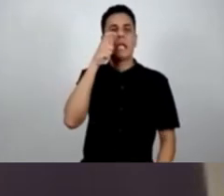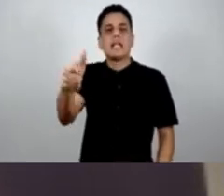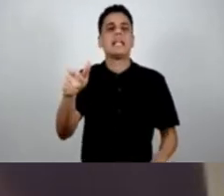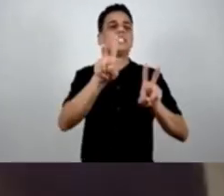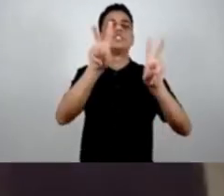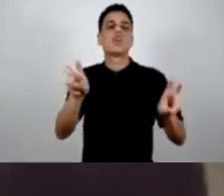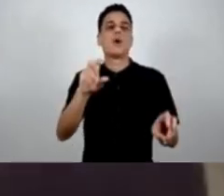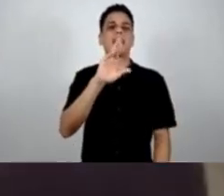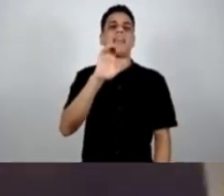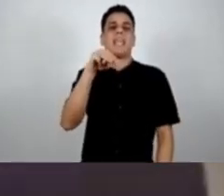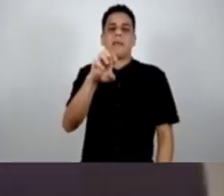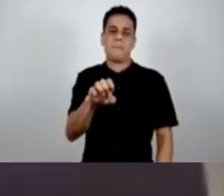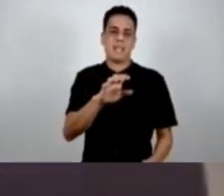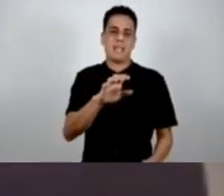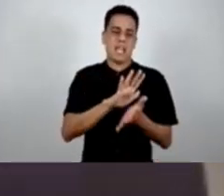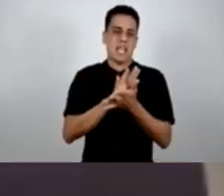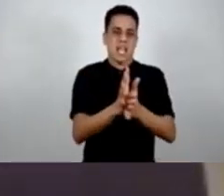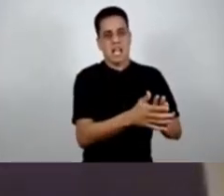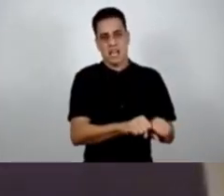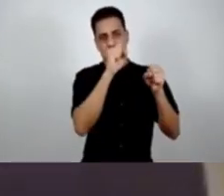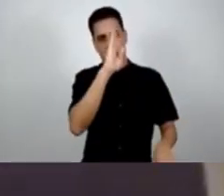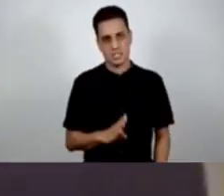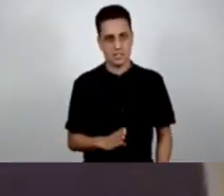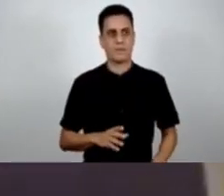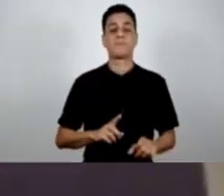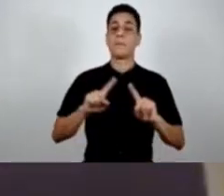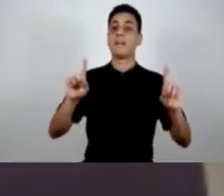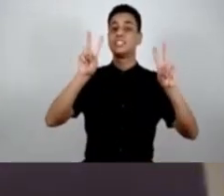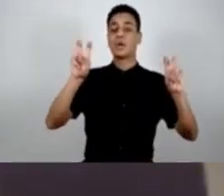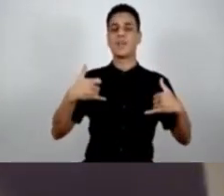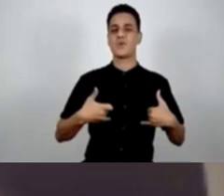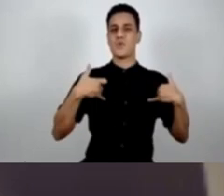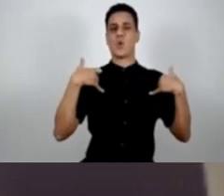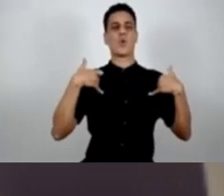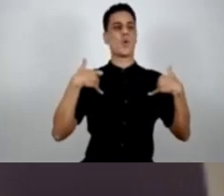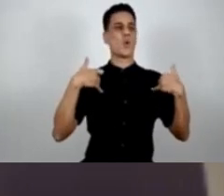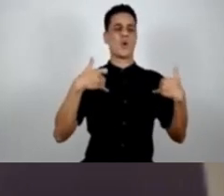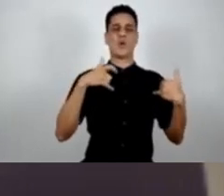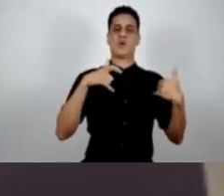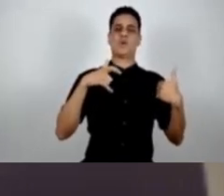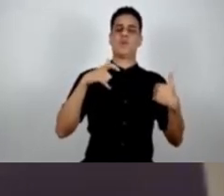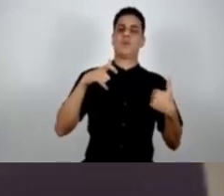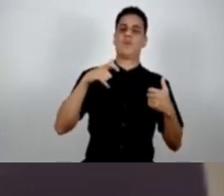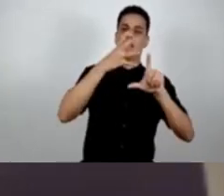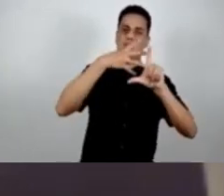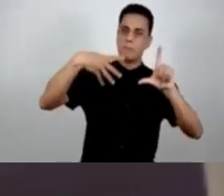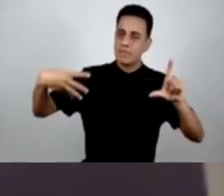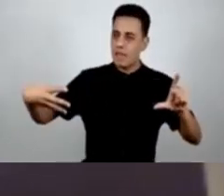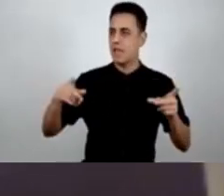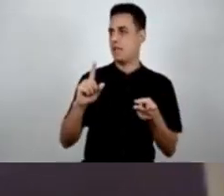Do mesmo jeito, histórias do orgulho gay, por exemplo, ou de direitos de